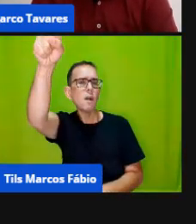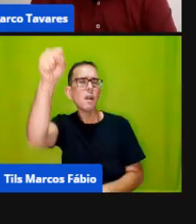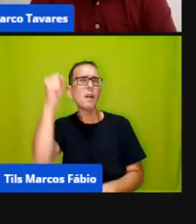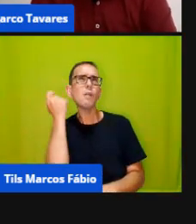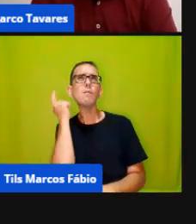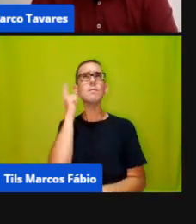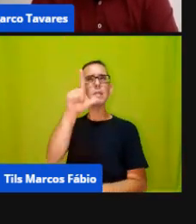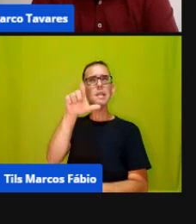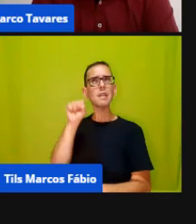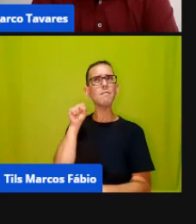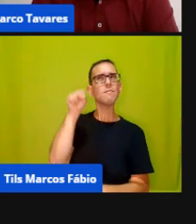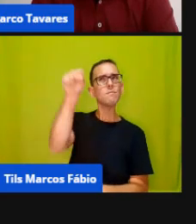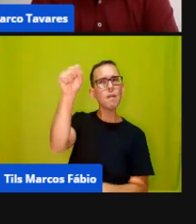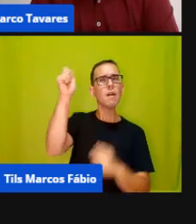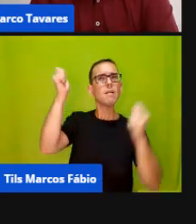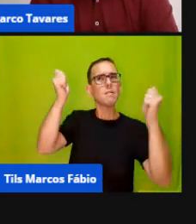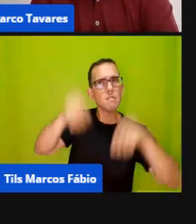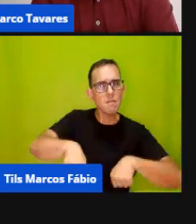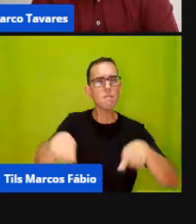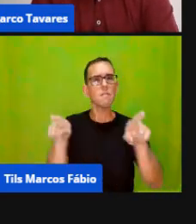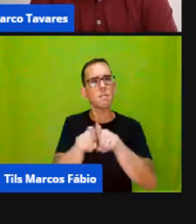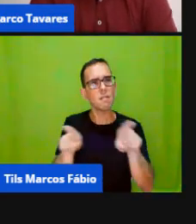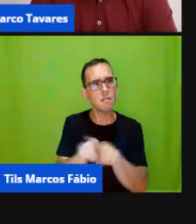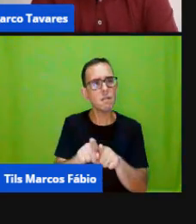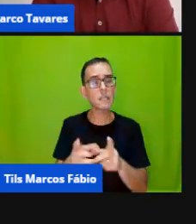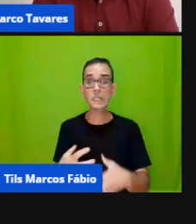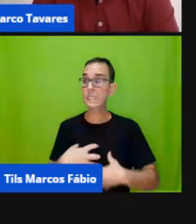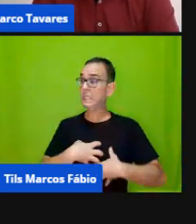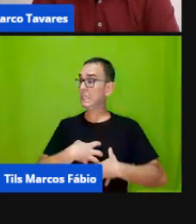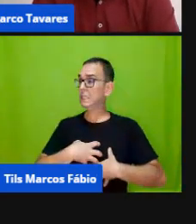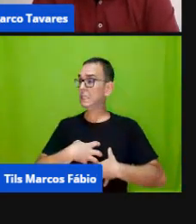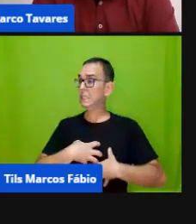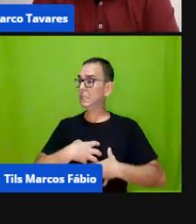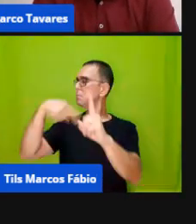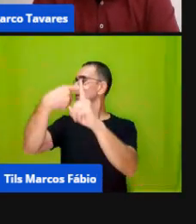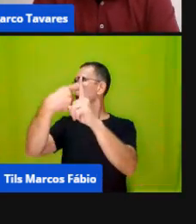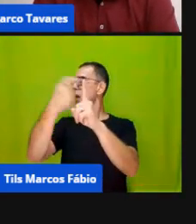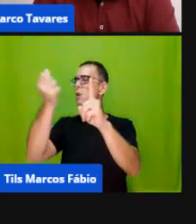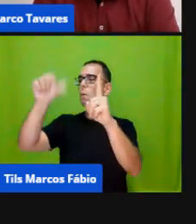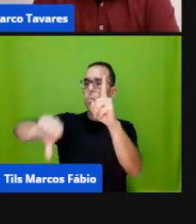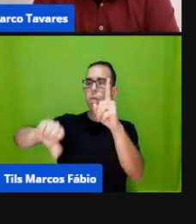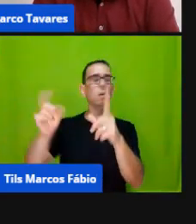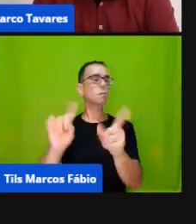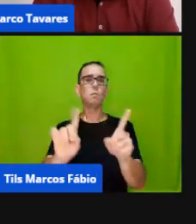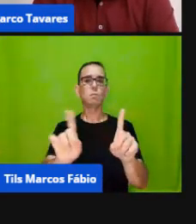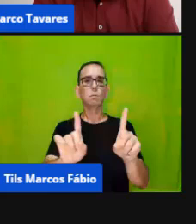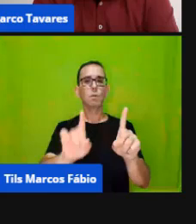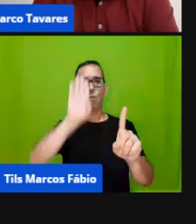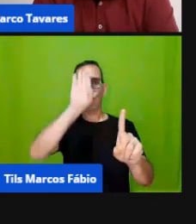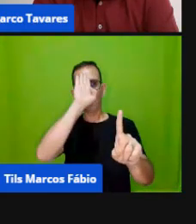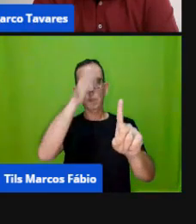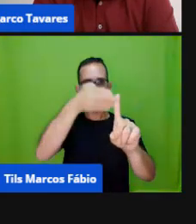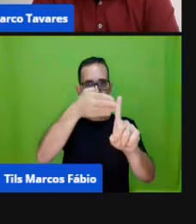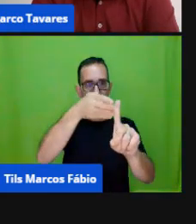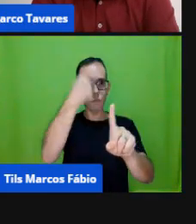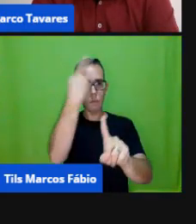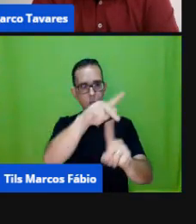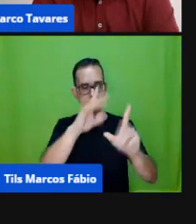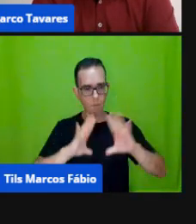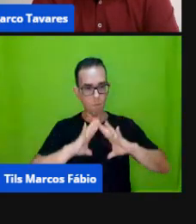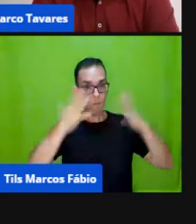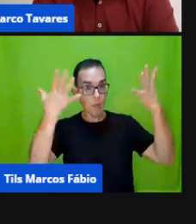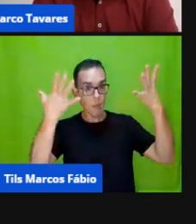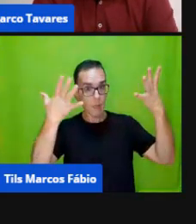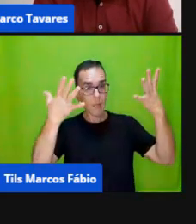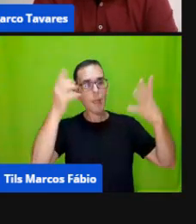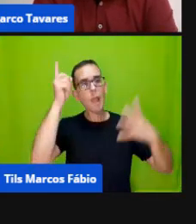ganhar, a criança se sentir mais ou menos. Não. O objetivo do festival maior é que